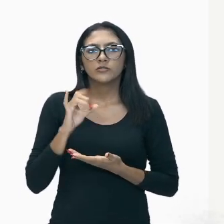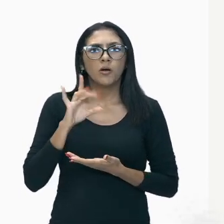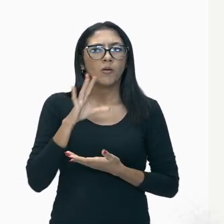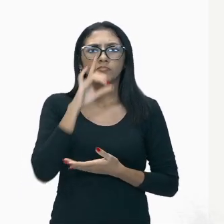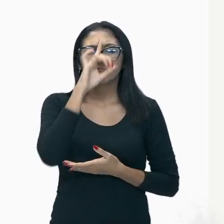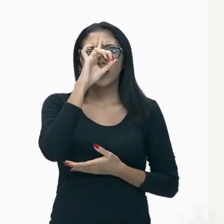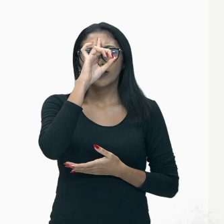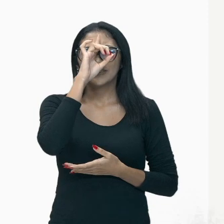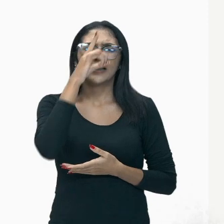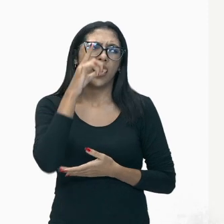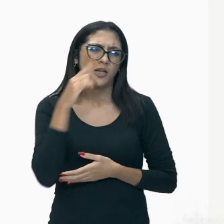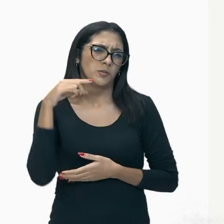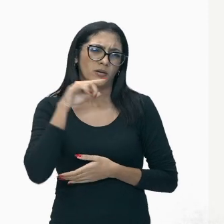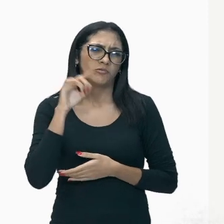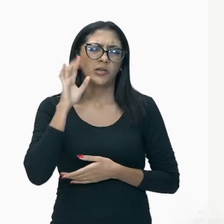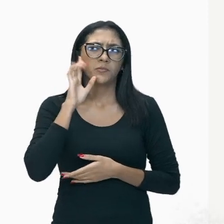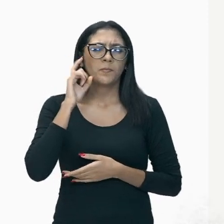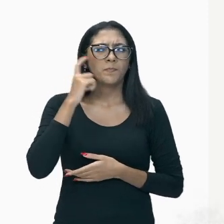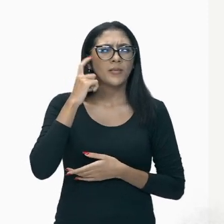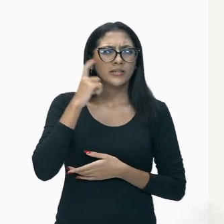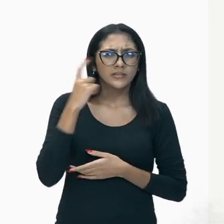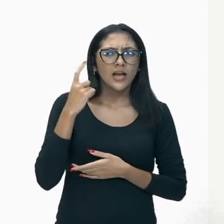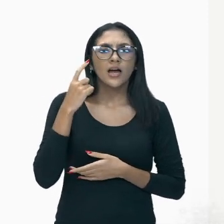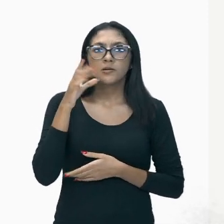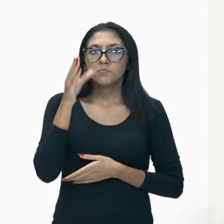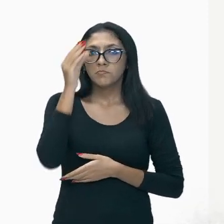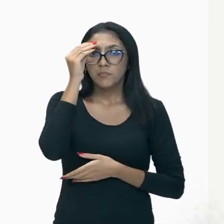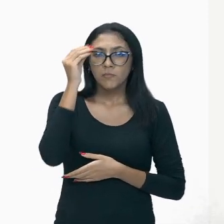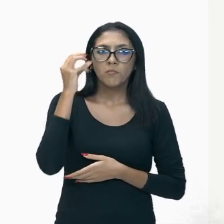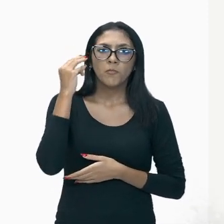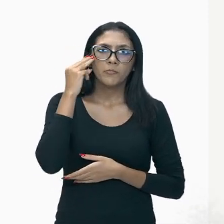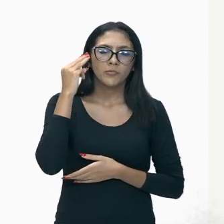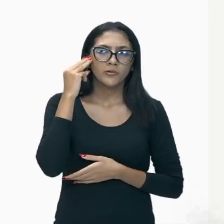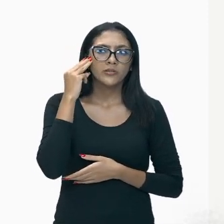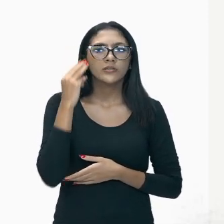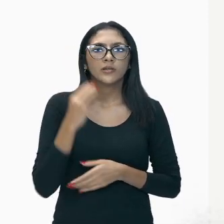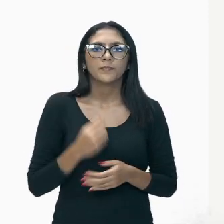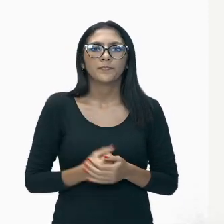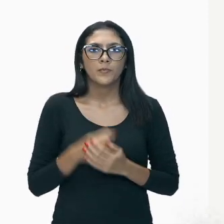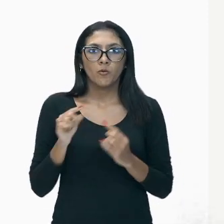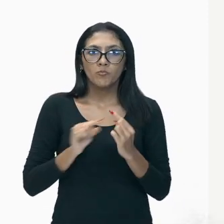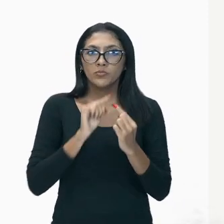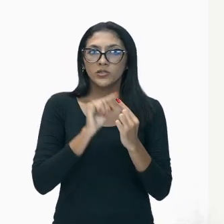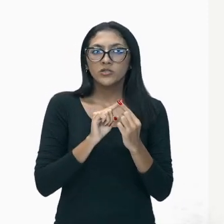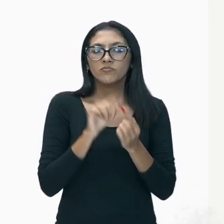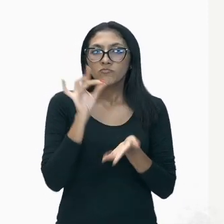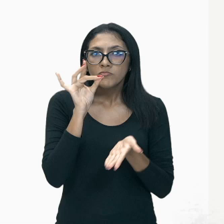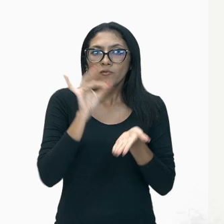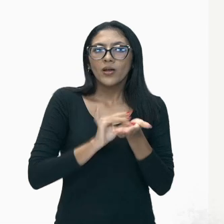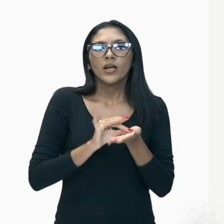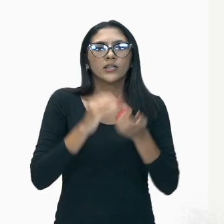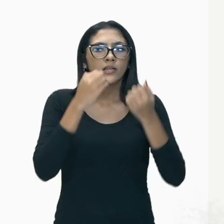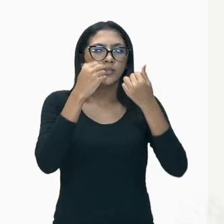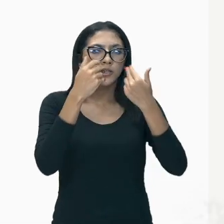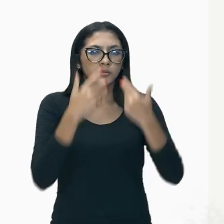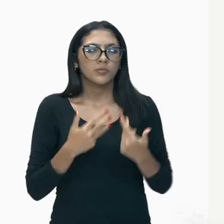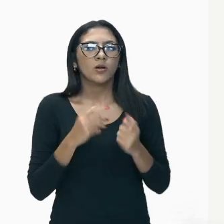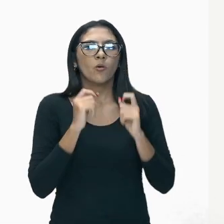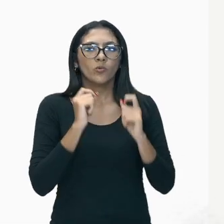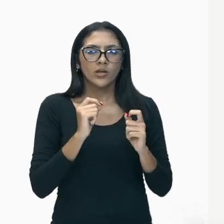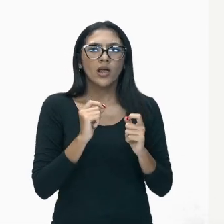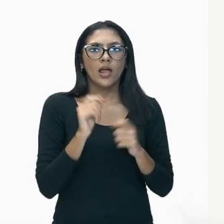para vocês do que é o efeito Joule, porque o nosso objetivo mesmo é falar sobre a